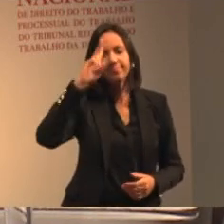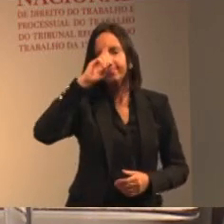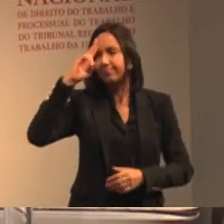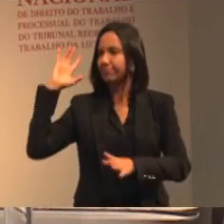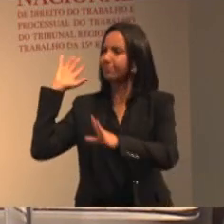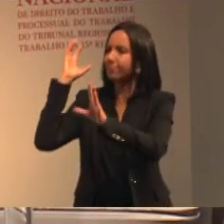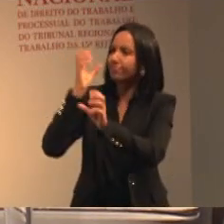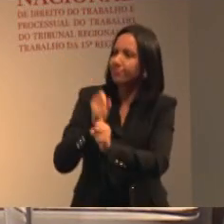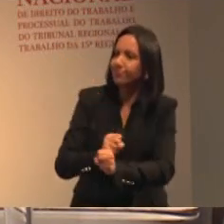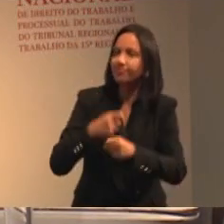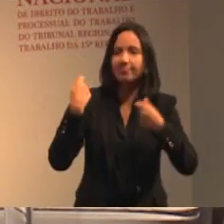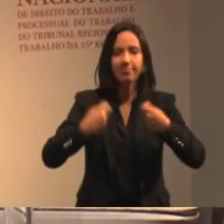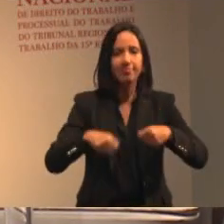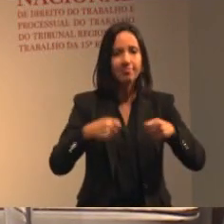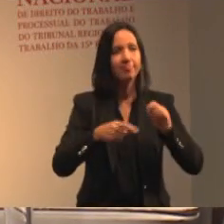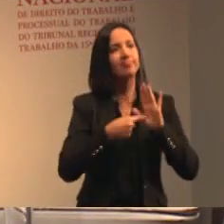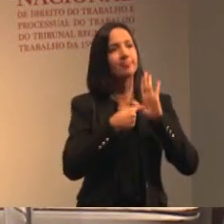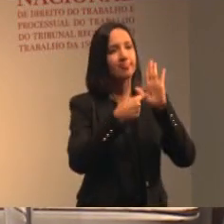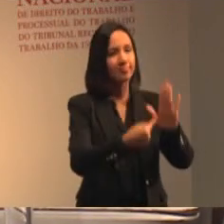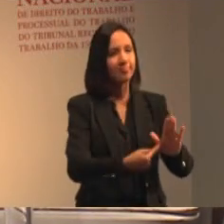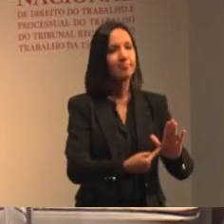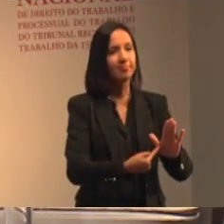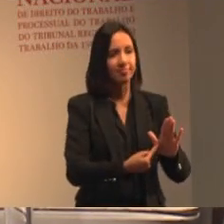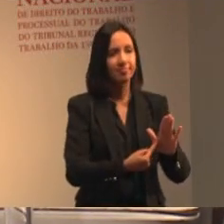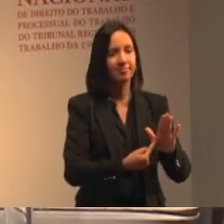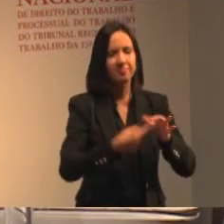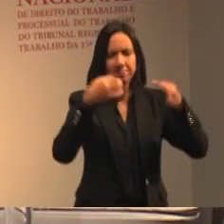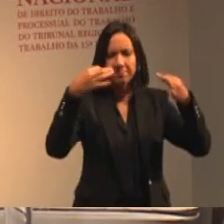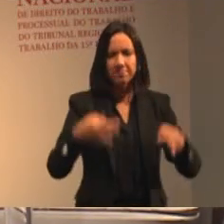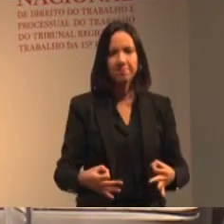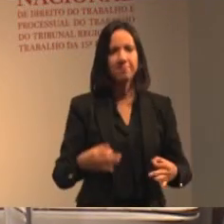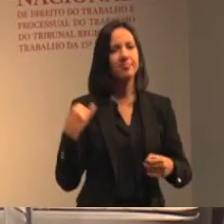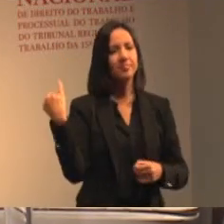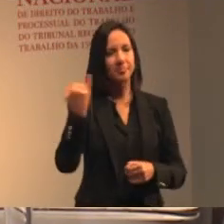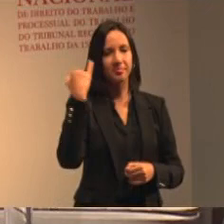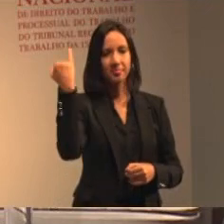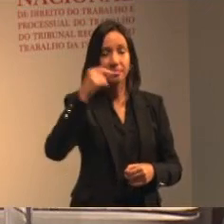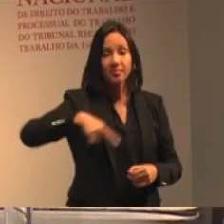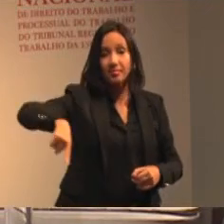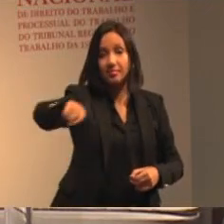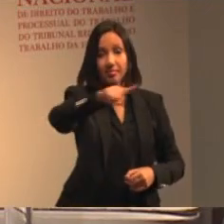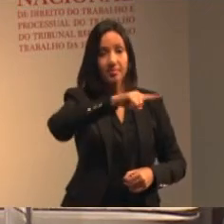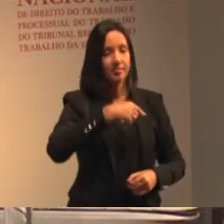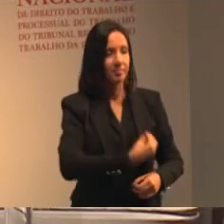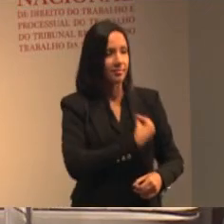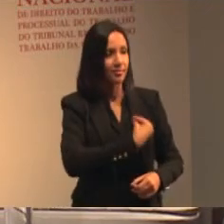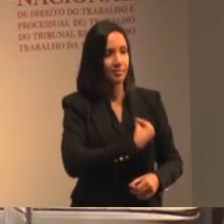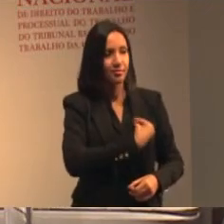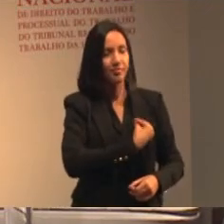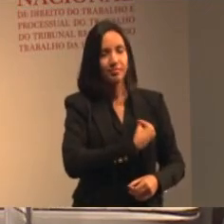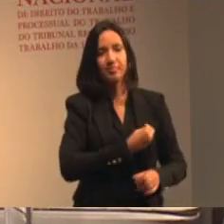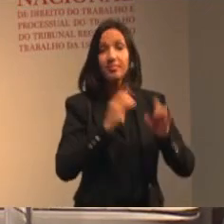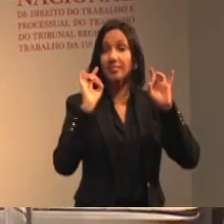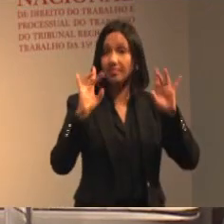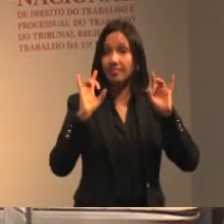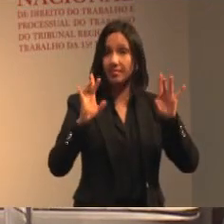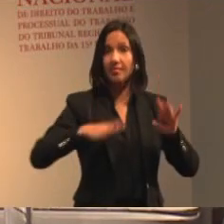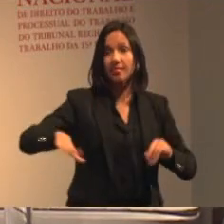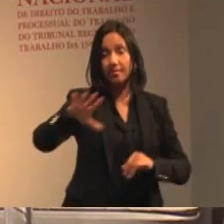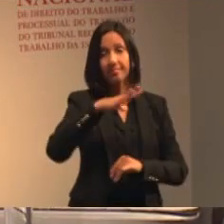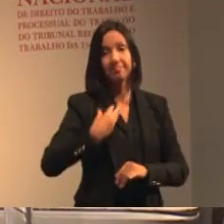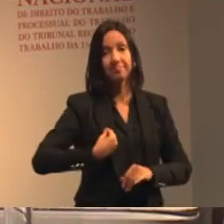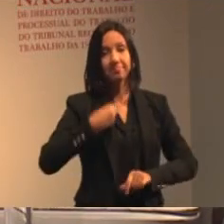qual se faz necessário mostrar e deixar clara a importância da existência dessa justiça especializada à